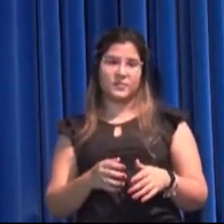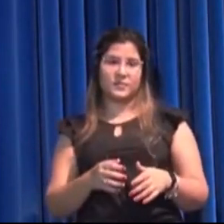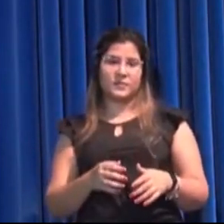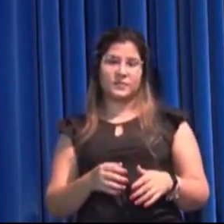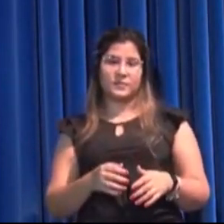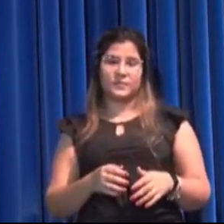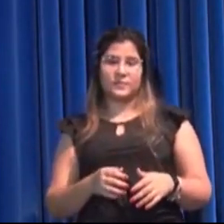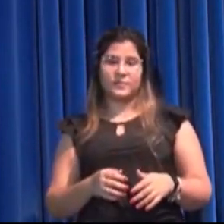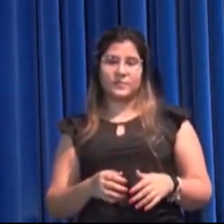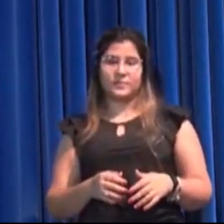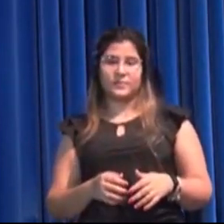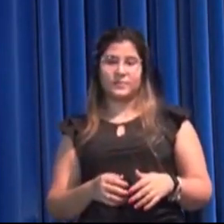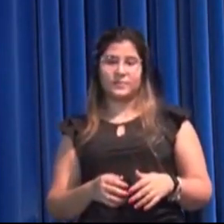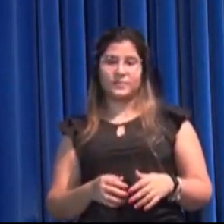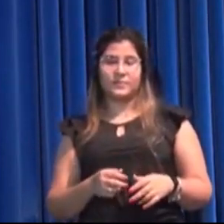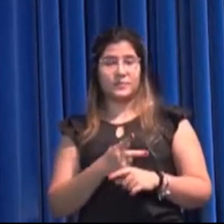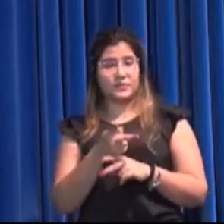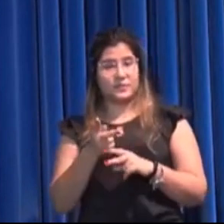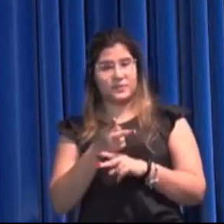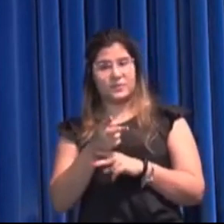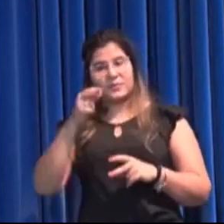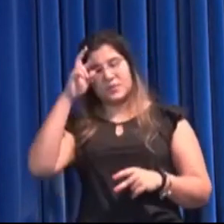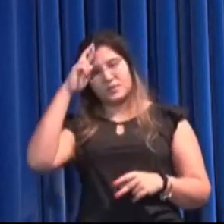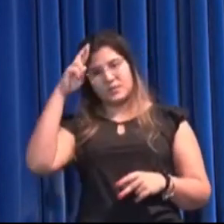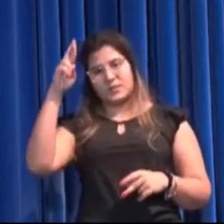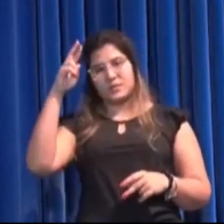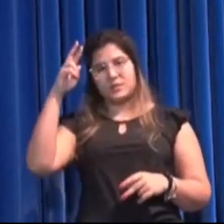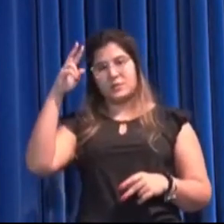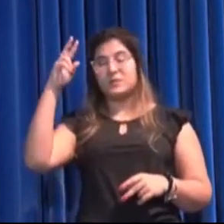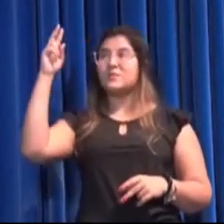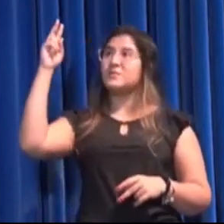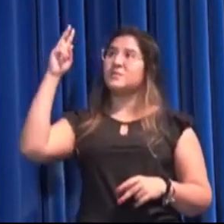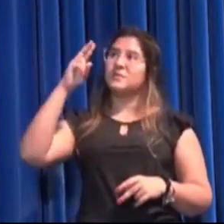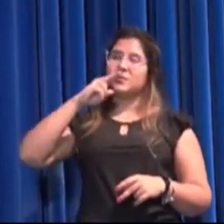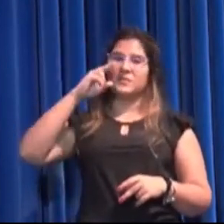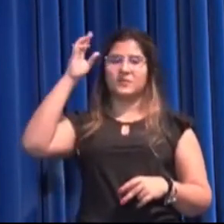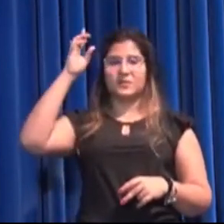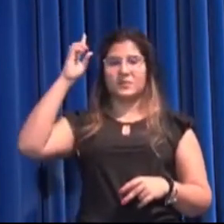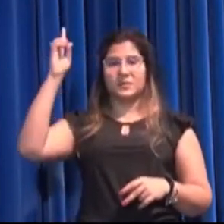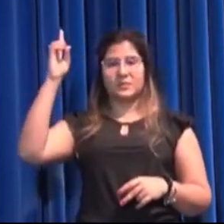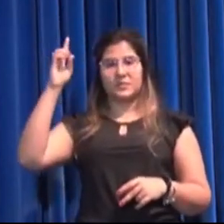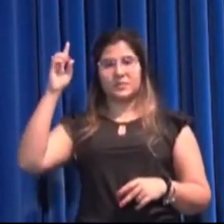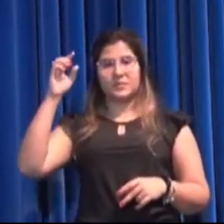novamente ao Senhor, ouve, ó Deus, a sua oração.